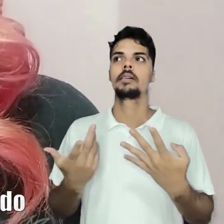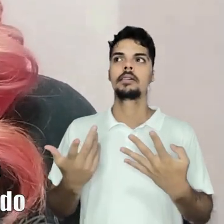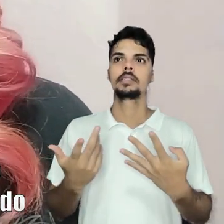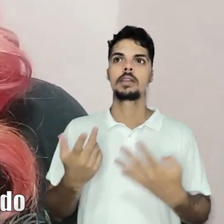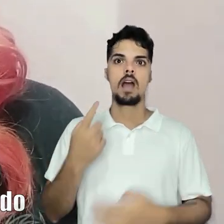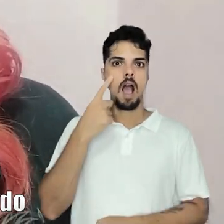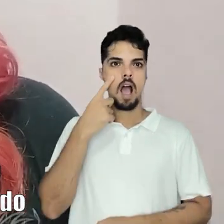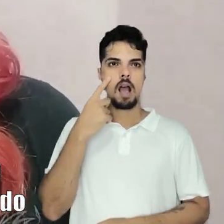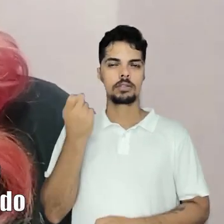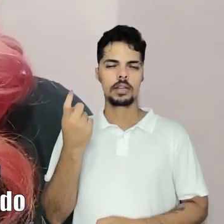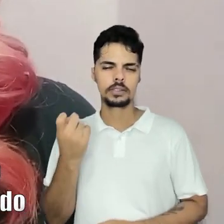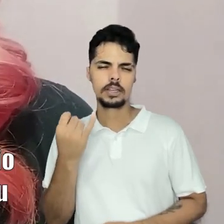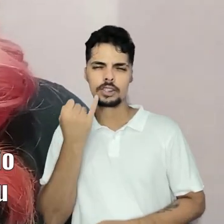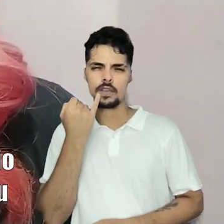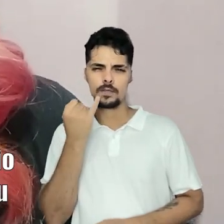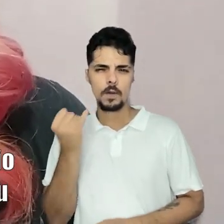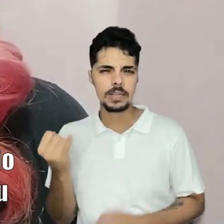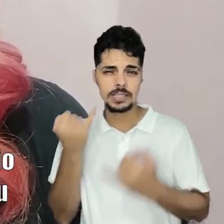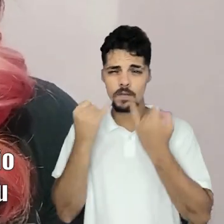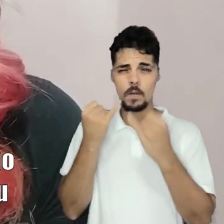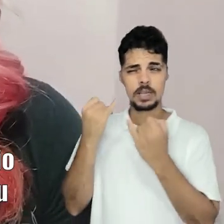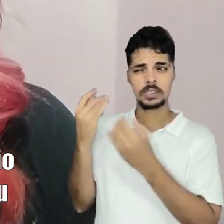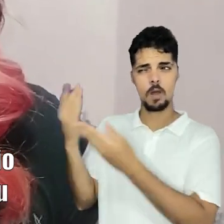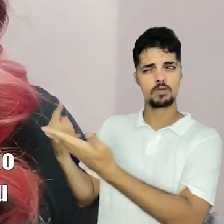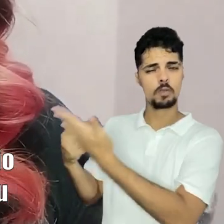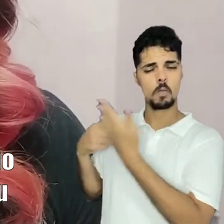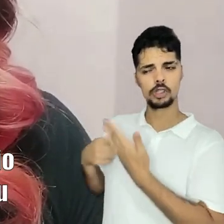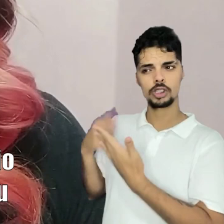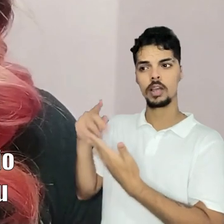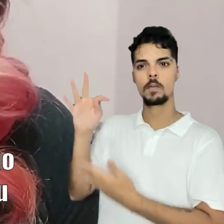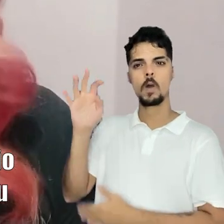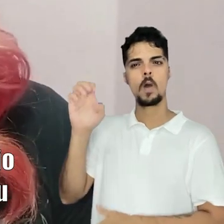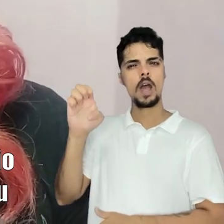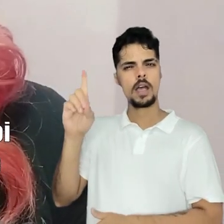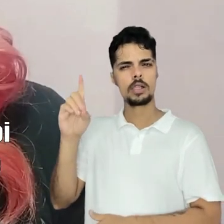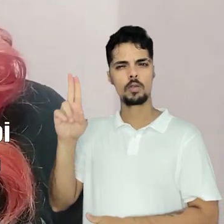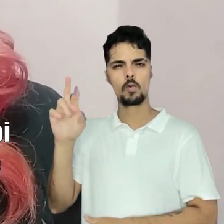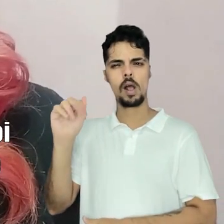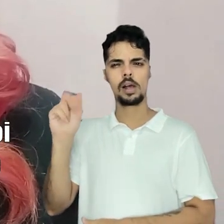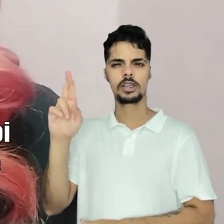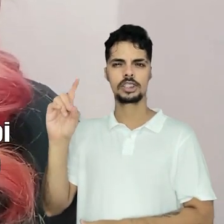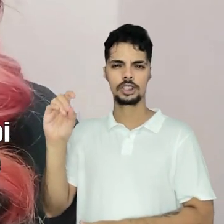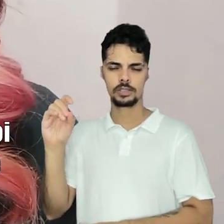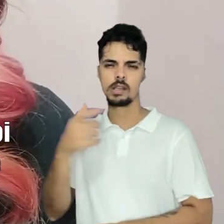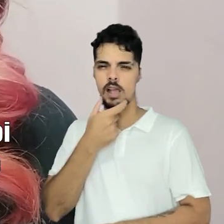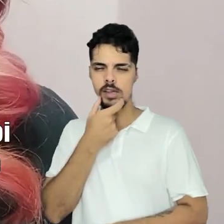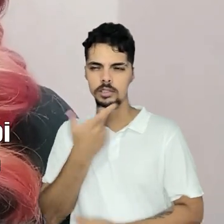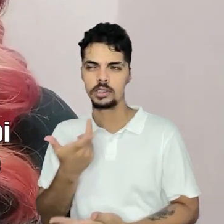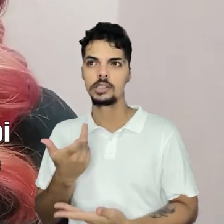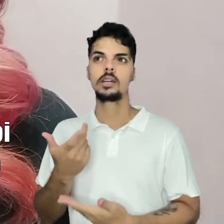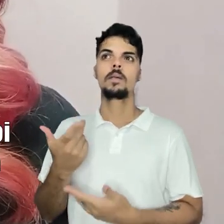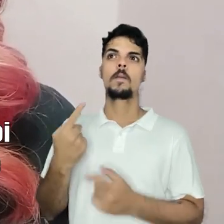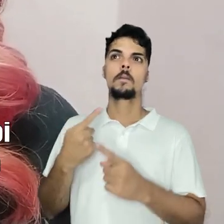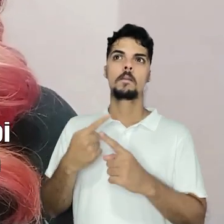informação muito importante trazida por Eduardo Wright, quando ele cita que Antônio Teixeira e Souza também publicou diversas obras, entre